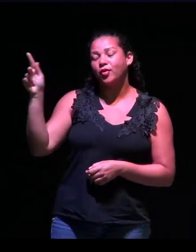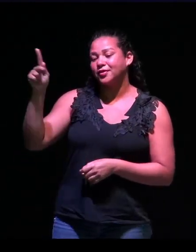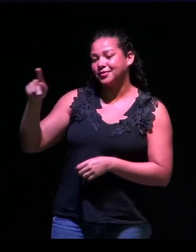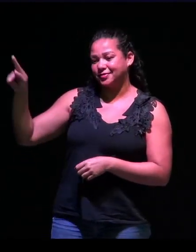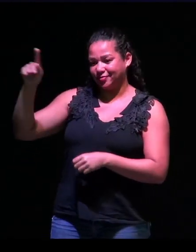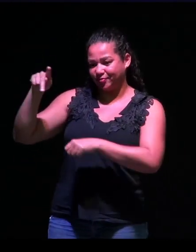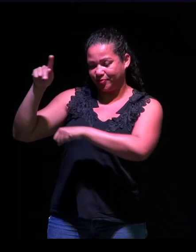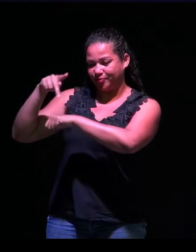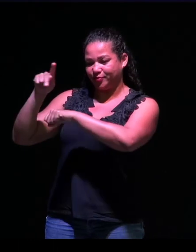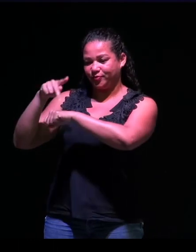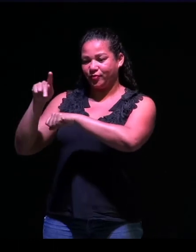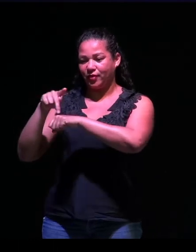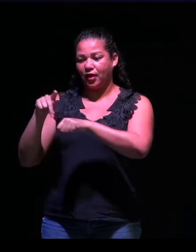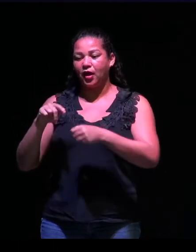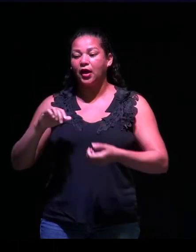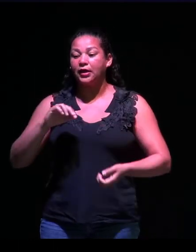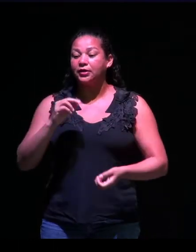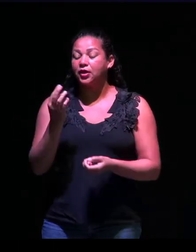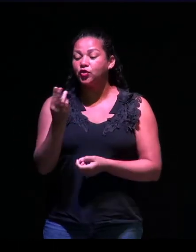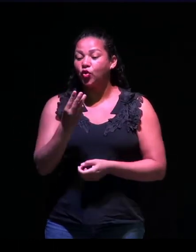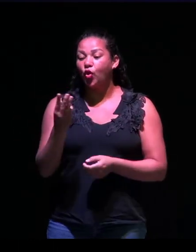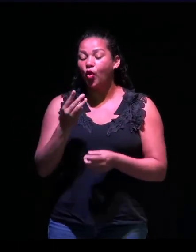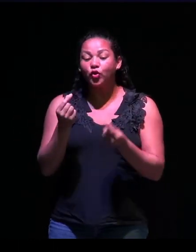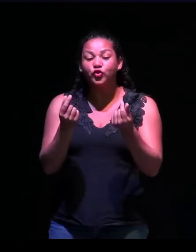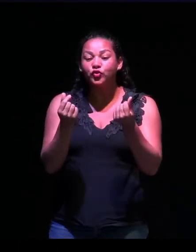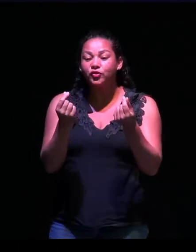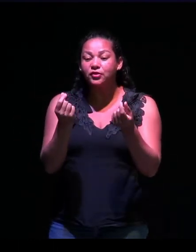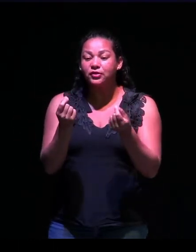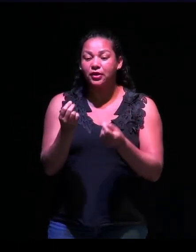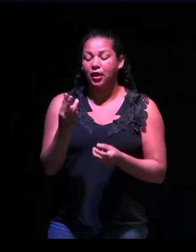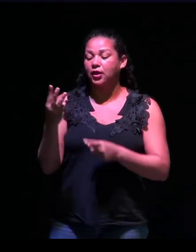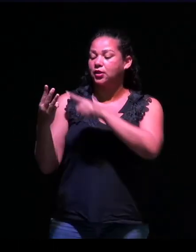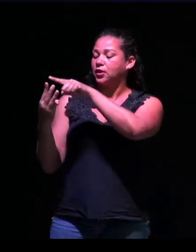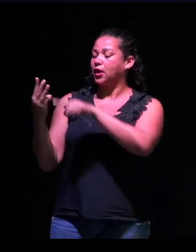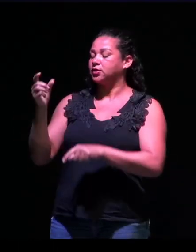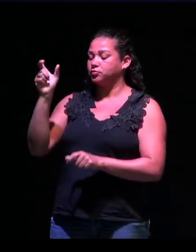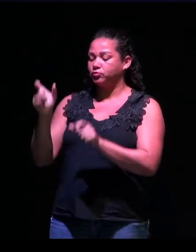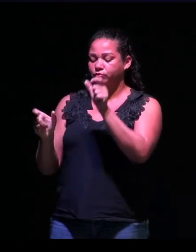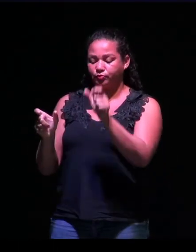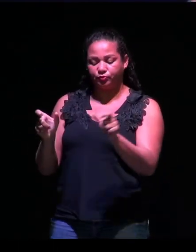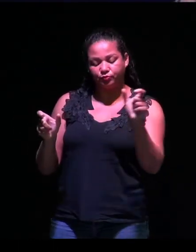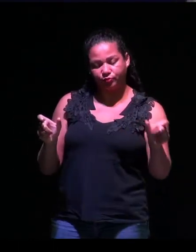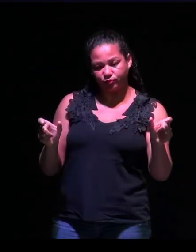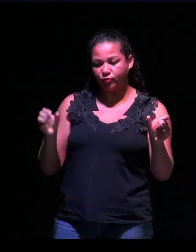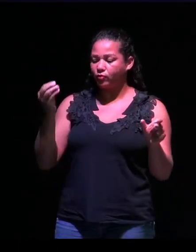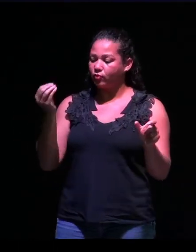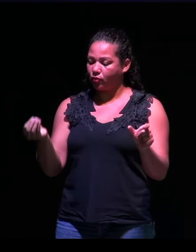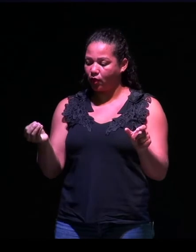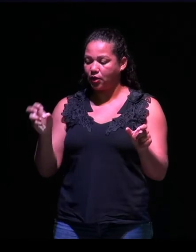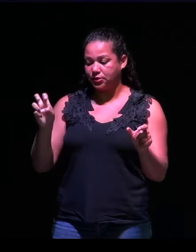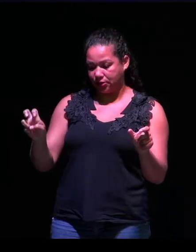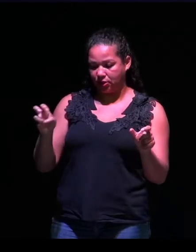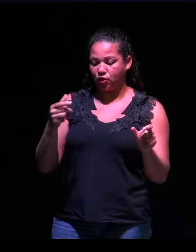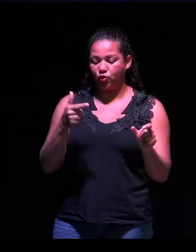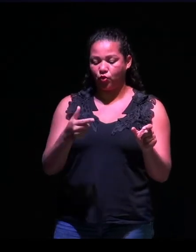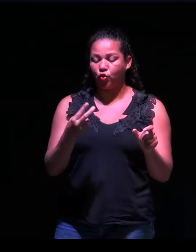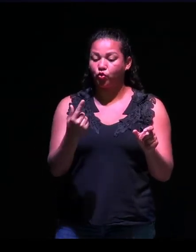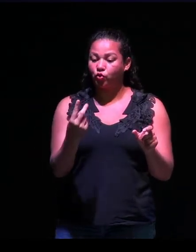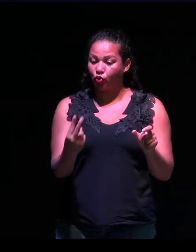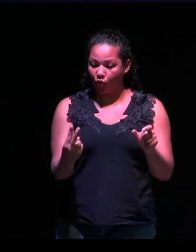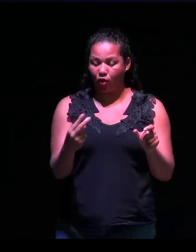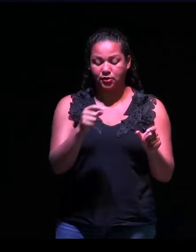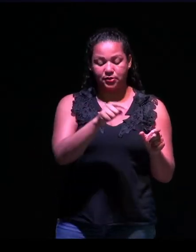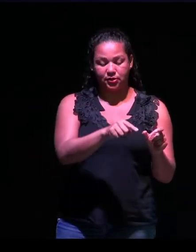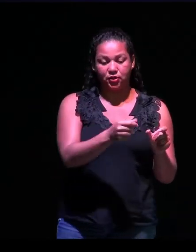talentos na mão de 3 pessoas. Poderia ser dinheiro na mão de 3 pessoas. A um ele deu 5, a outro deu 2, a outro deu 1.